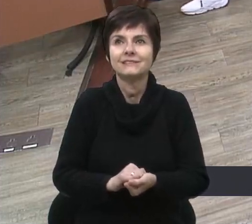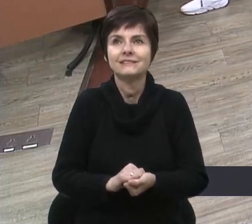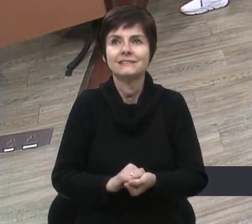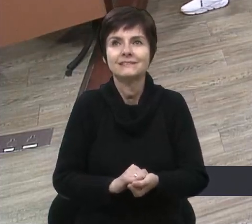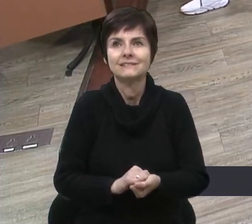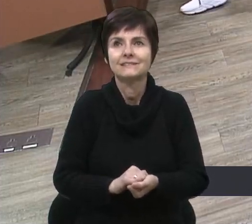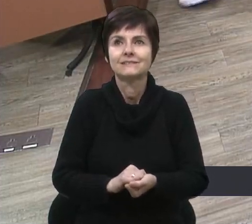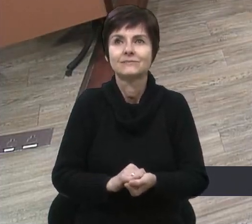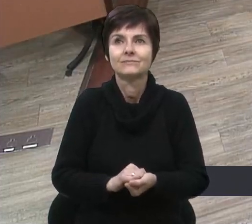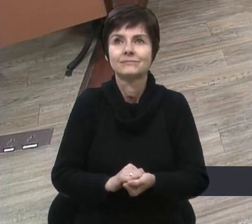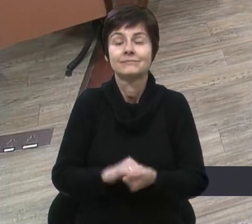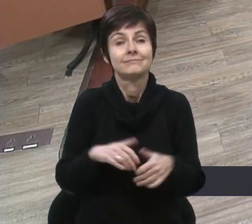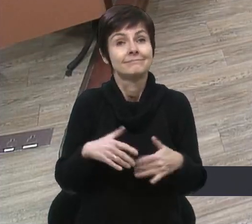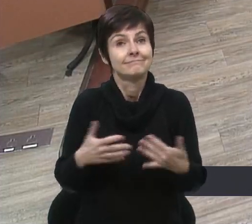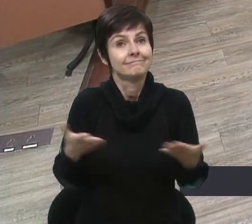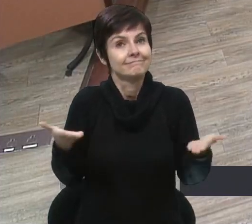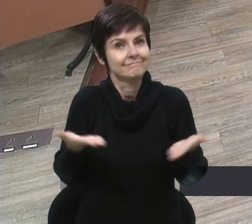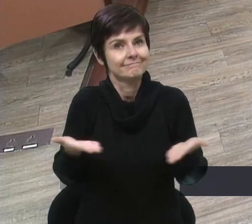Vamos então